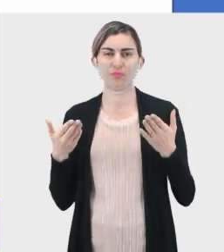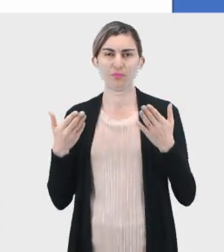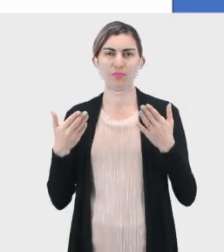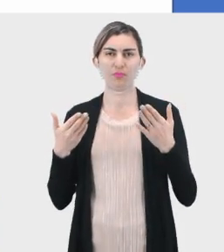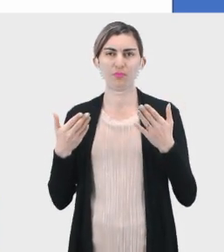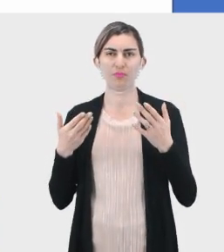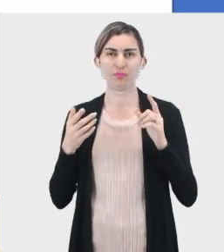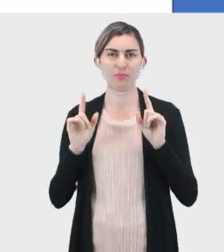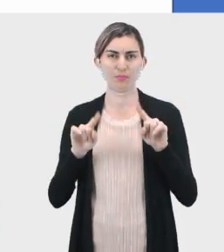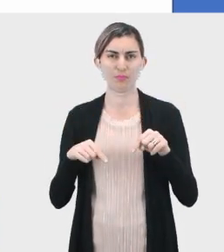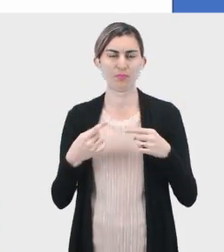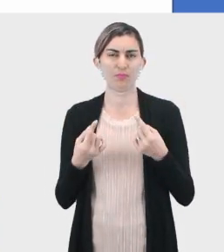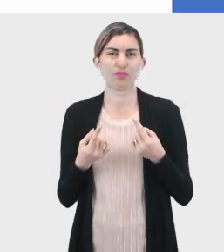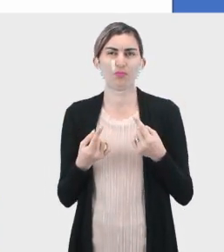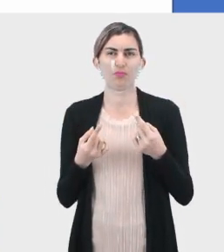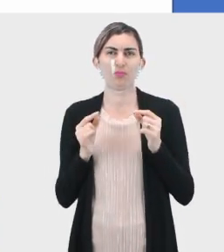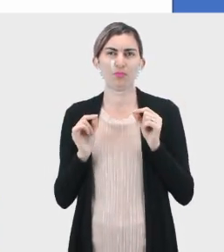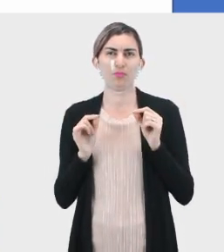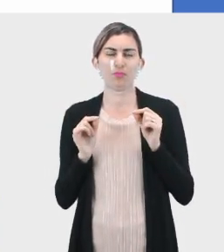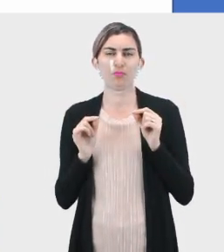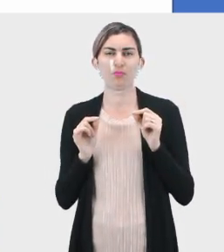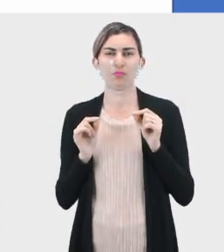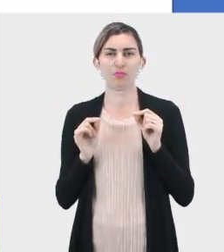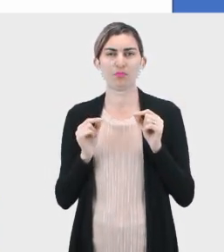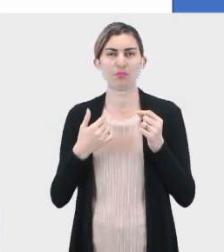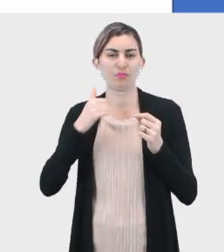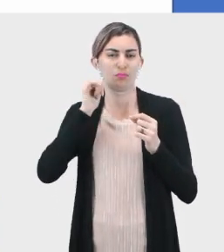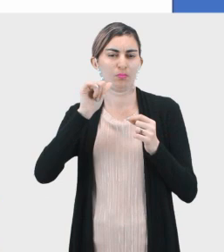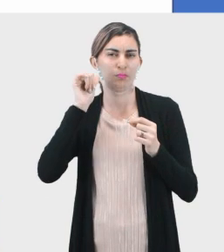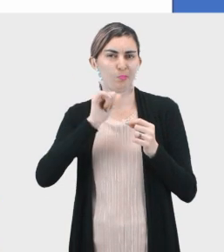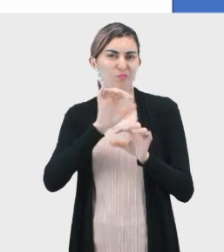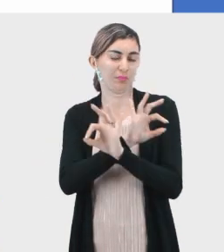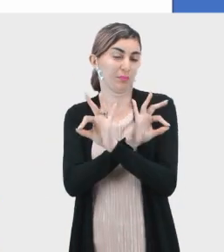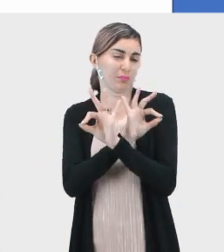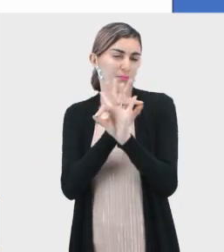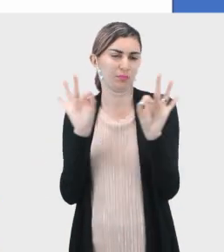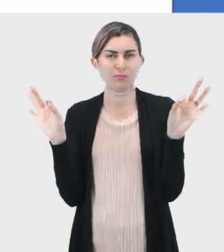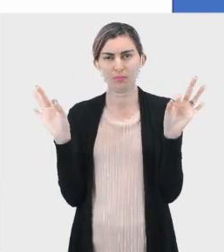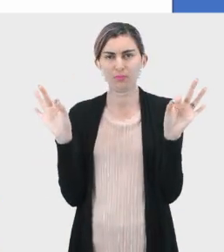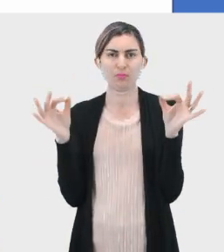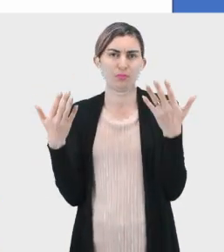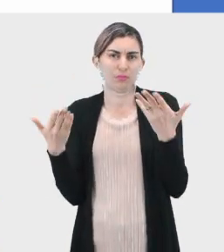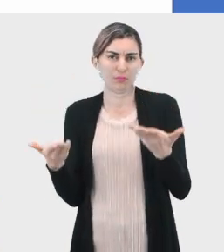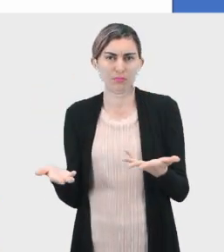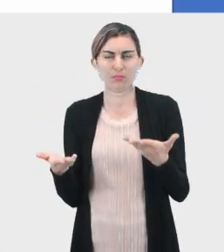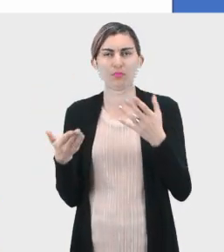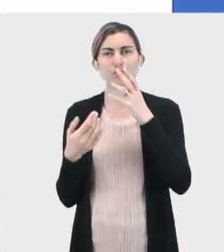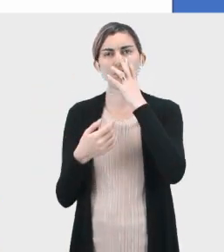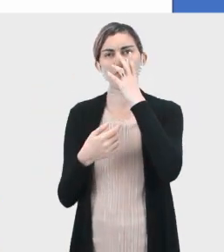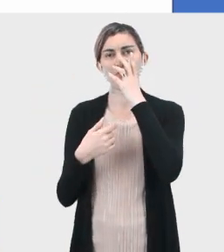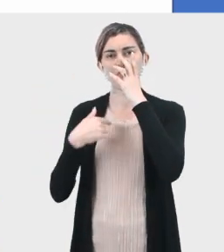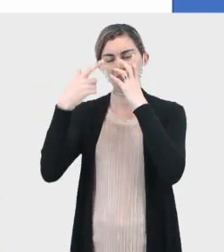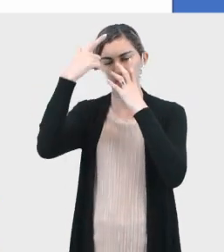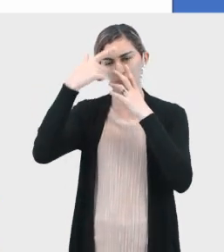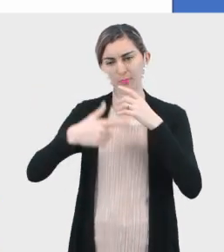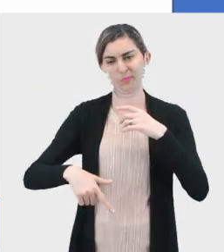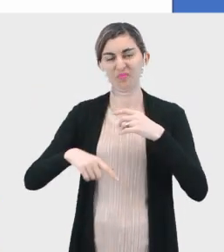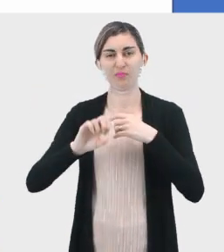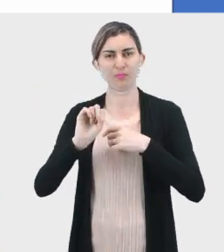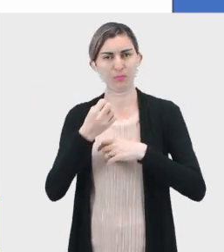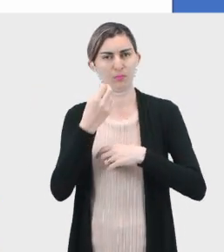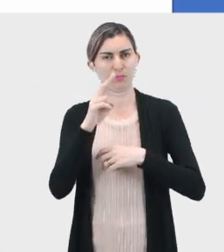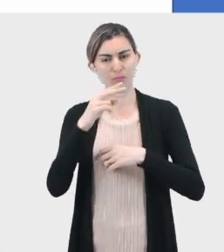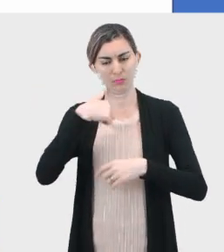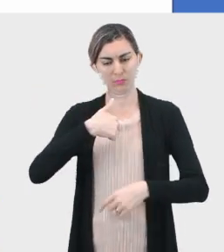Fenomenalmente. Phenomenal woman. Uma mulher fenomenal. That's me.